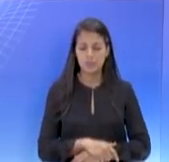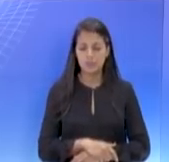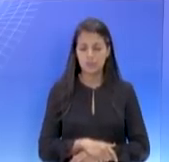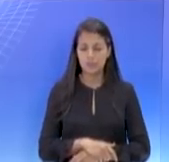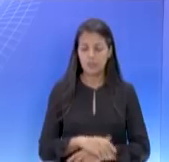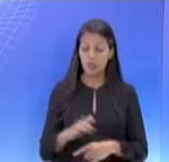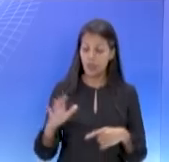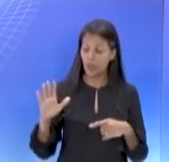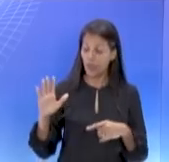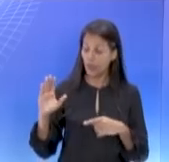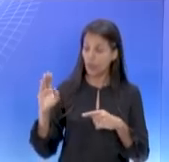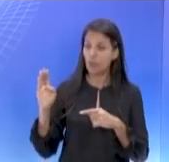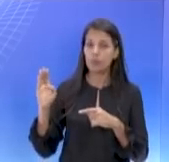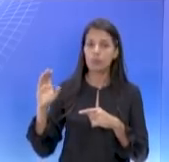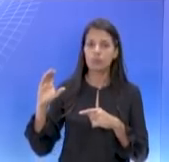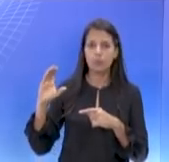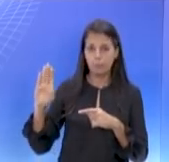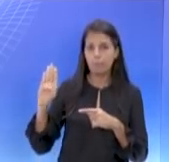pergunta?